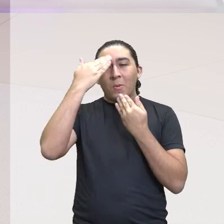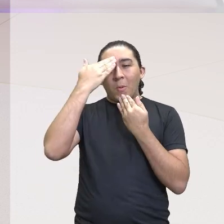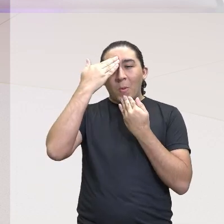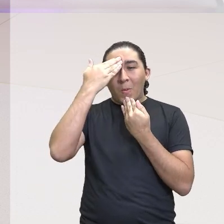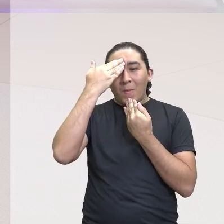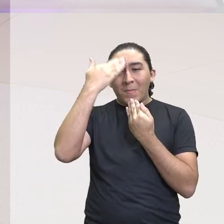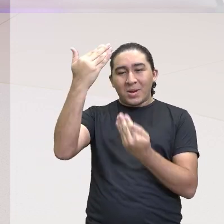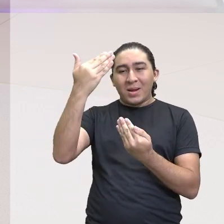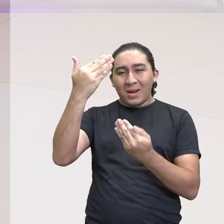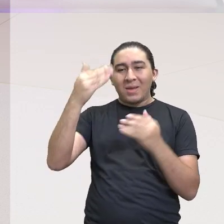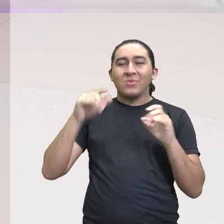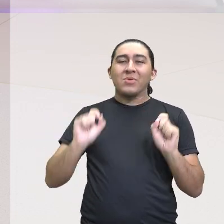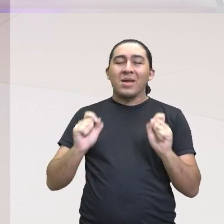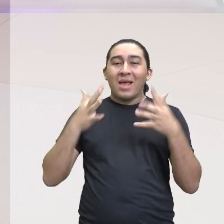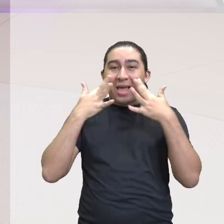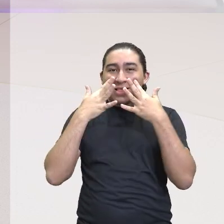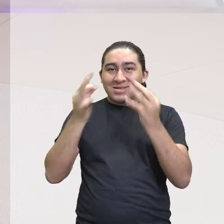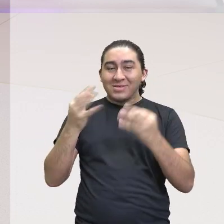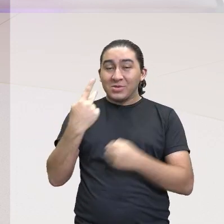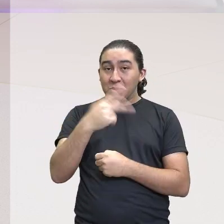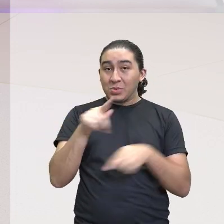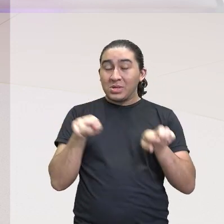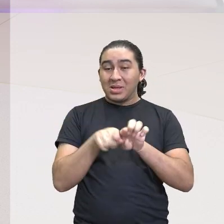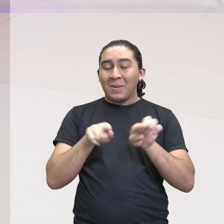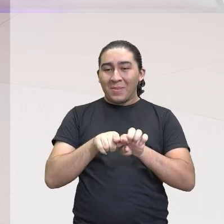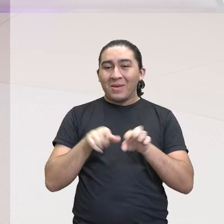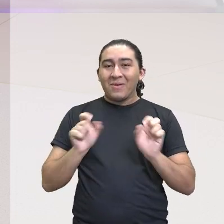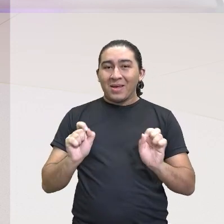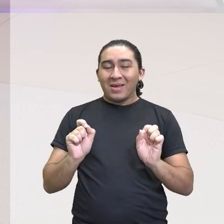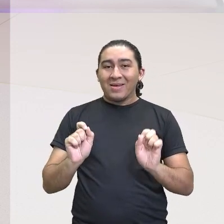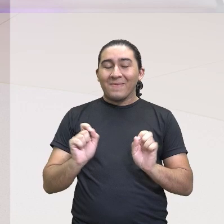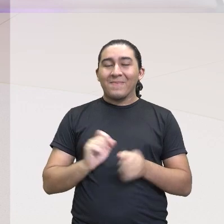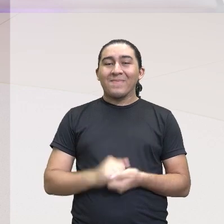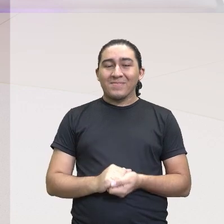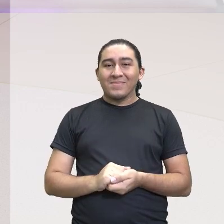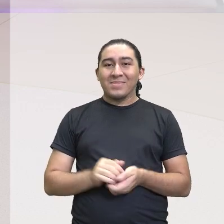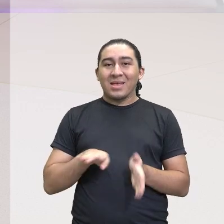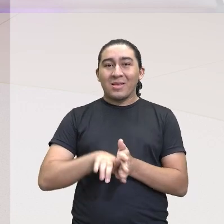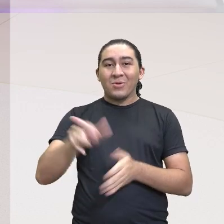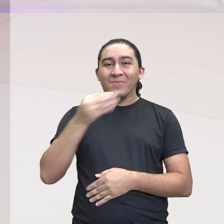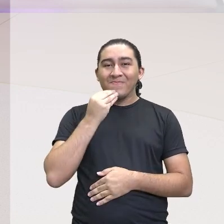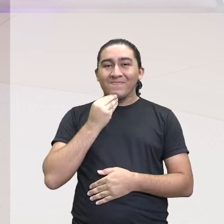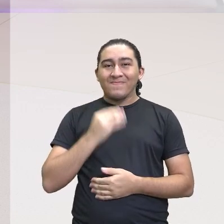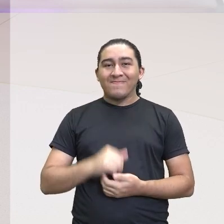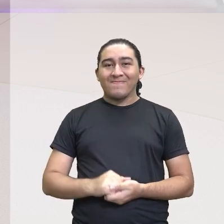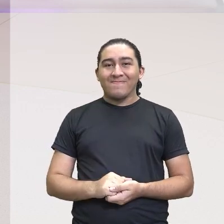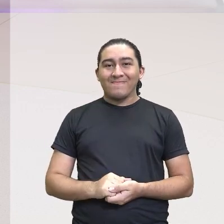atenção de vocês, tá? E a participação também. Até a próxima!